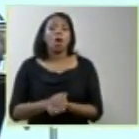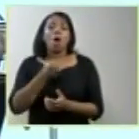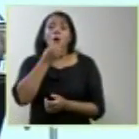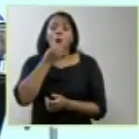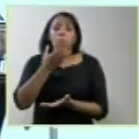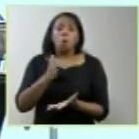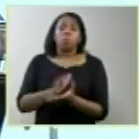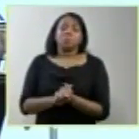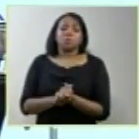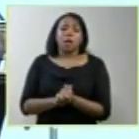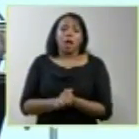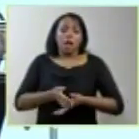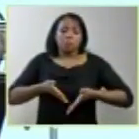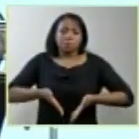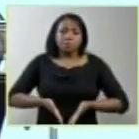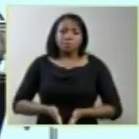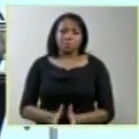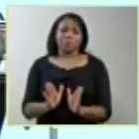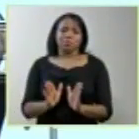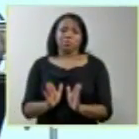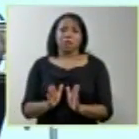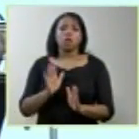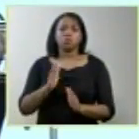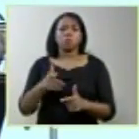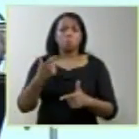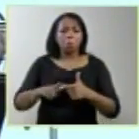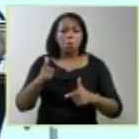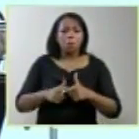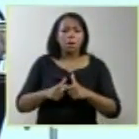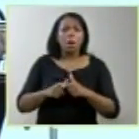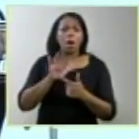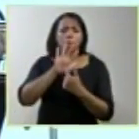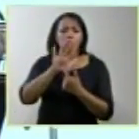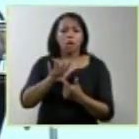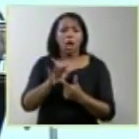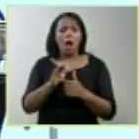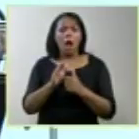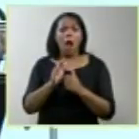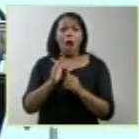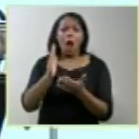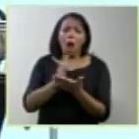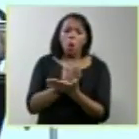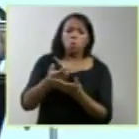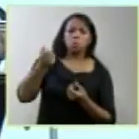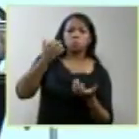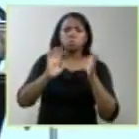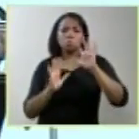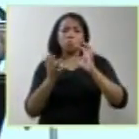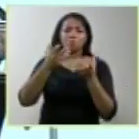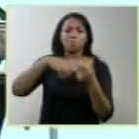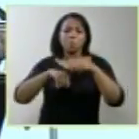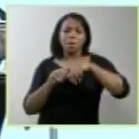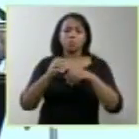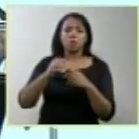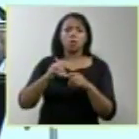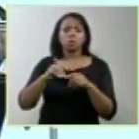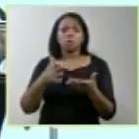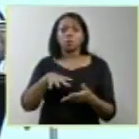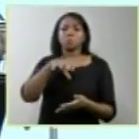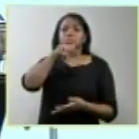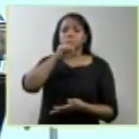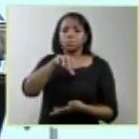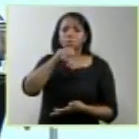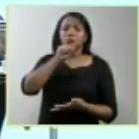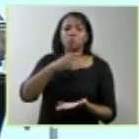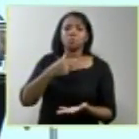recém-nascido com anencefalia vai demonstrar alguns movimentos que são típicos de crianças que não têm anencefalia, como a sucção e o reflexo